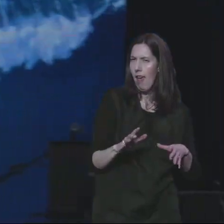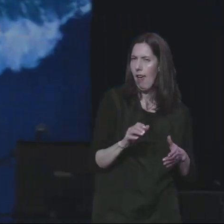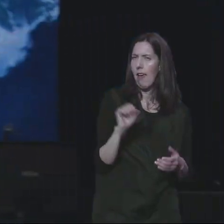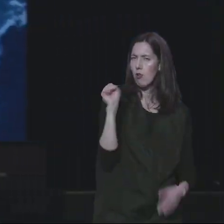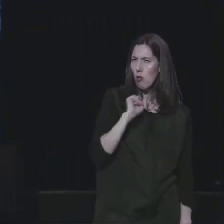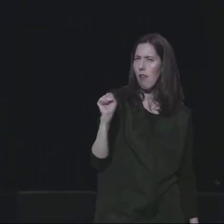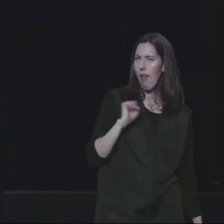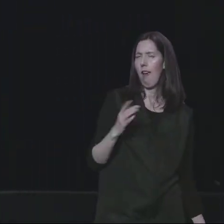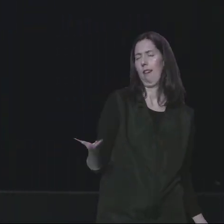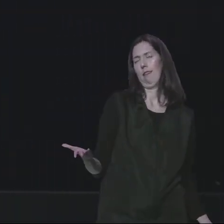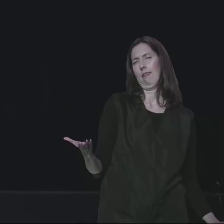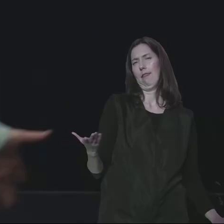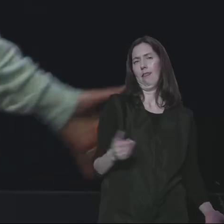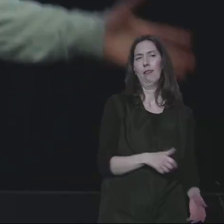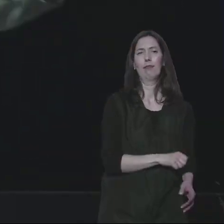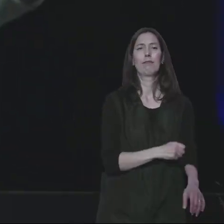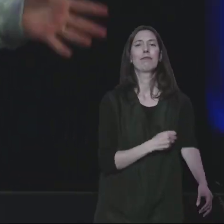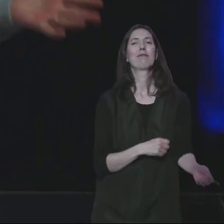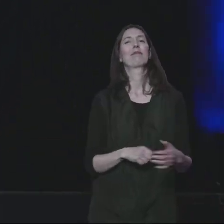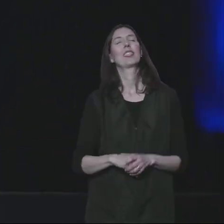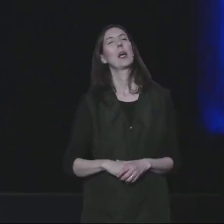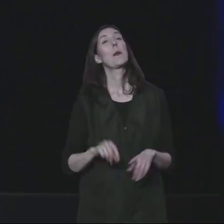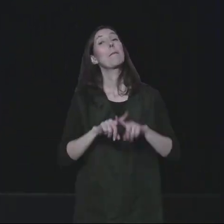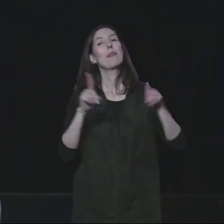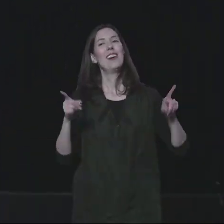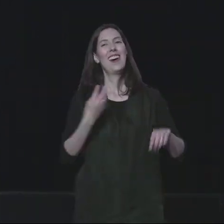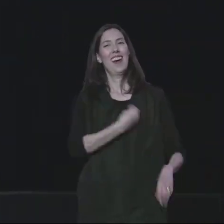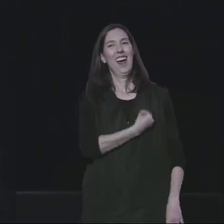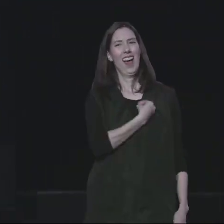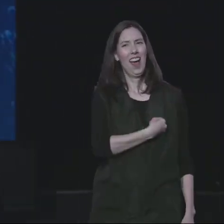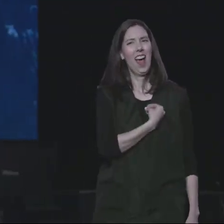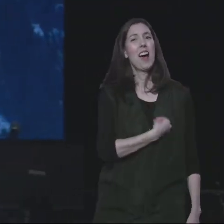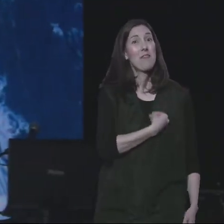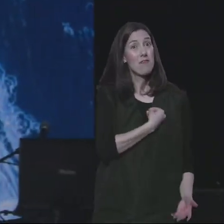Mas a vida, ela é uma maratona.